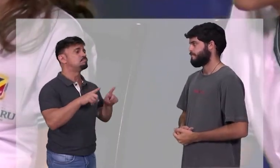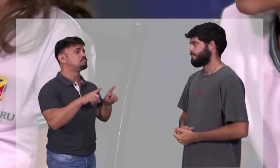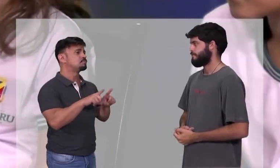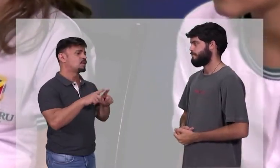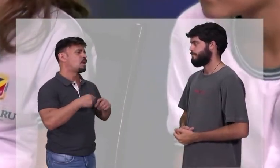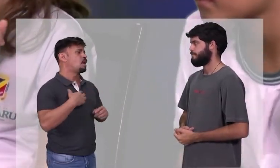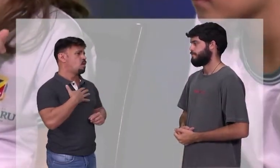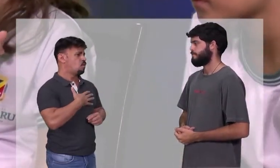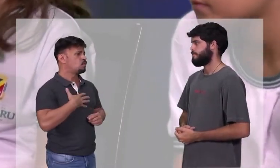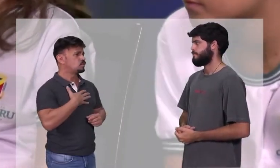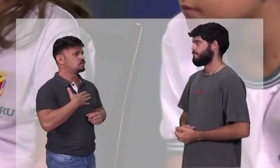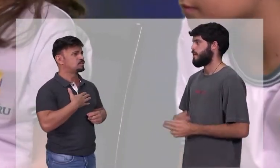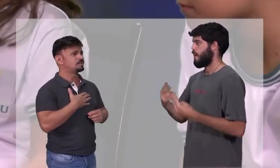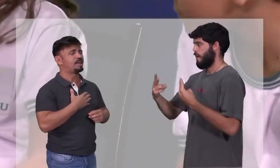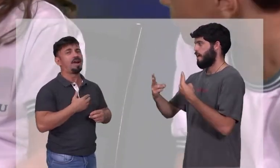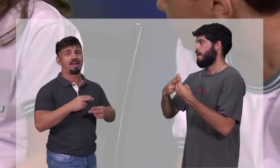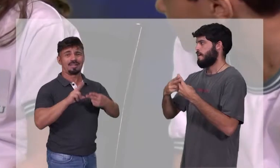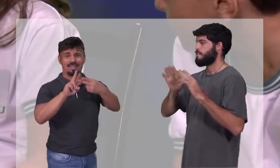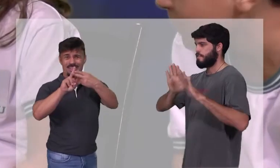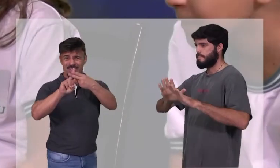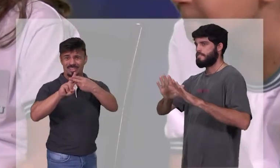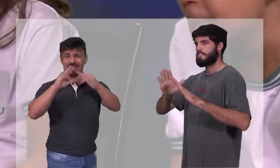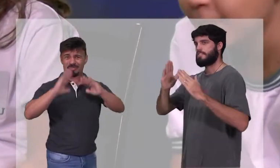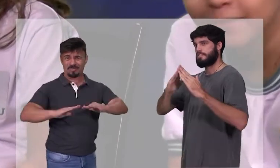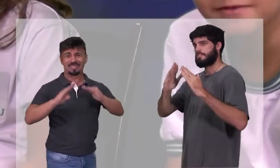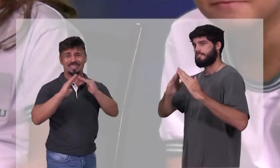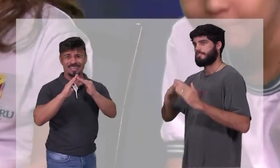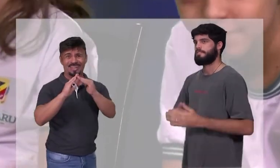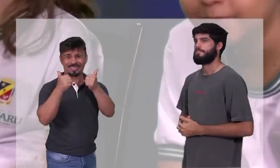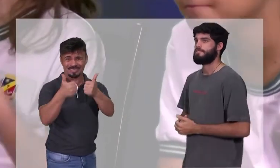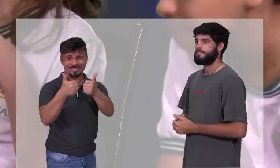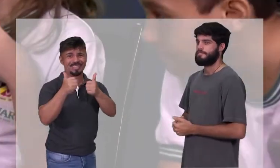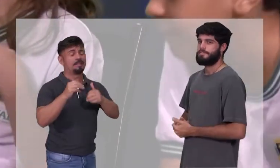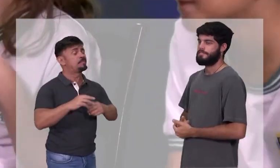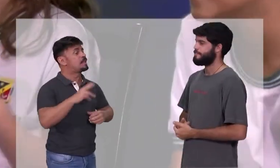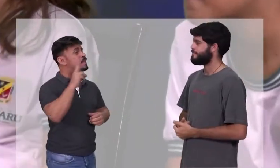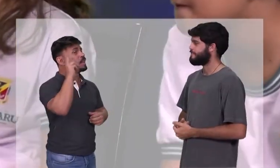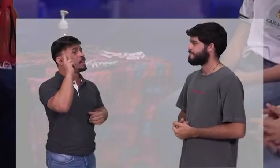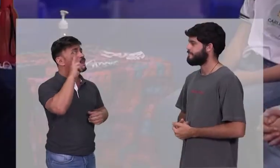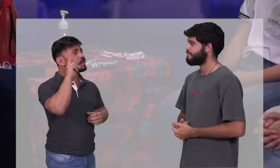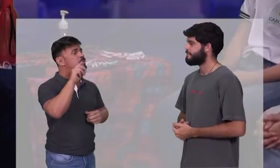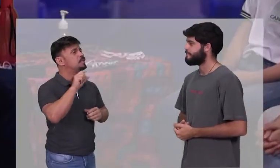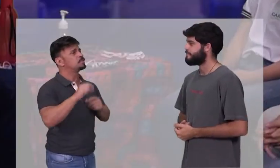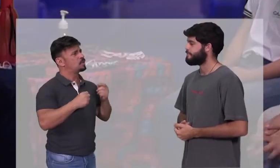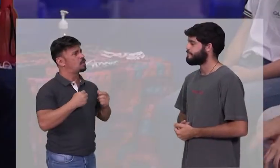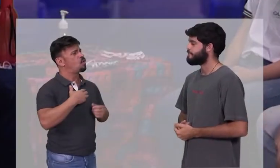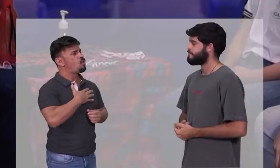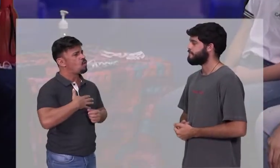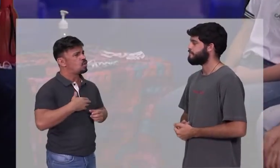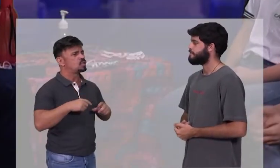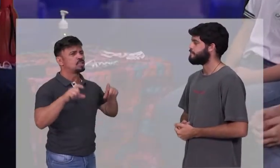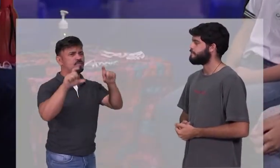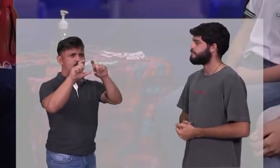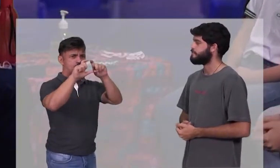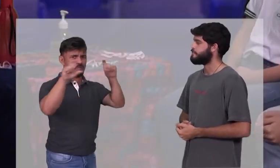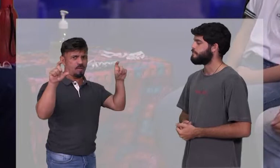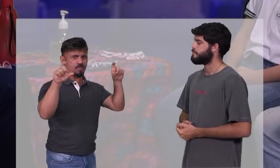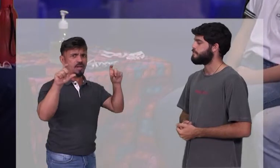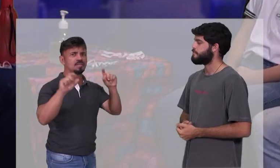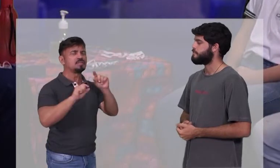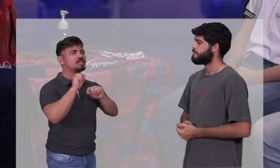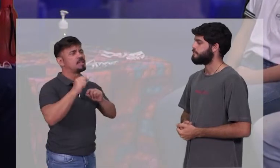né? Eu gosto, gostei muito. Hashtag fique em casa. Hashtag fique em casa, tá? Lembrando, né, que eu gostei muito de uma